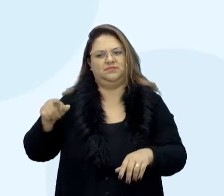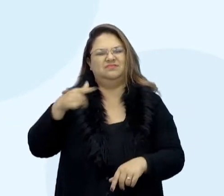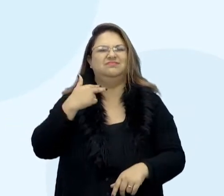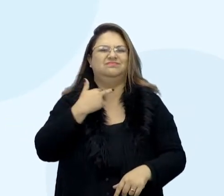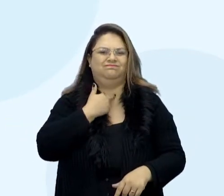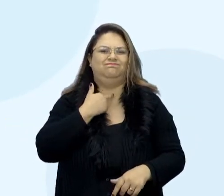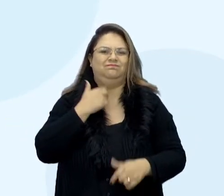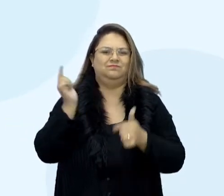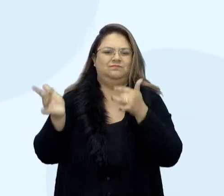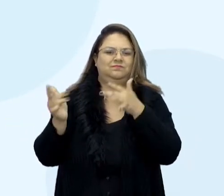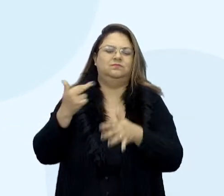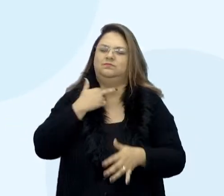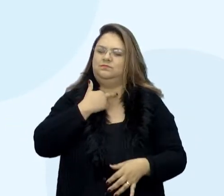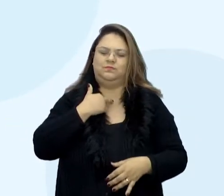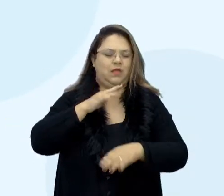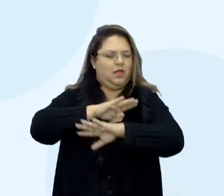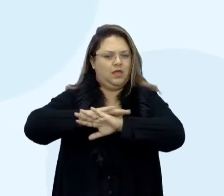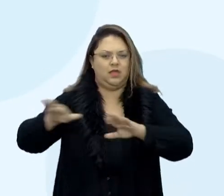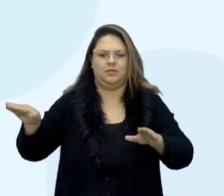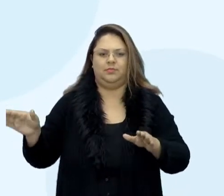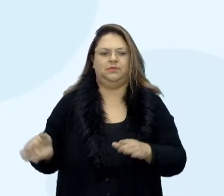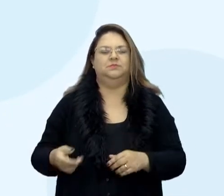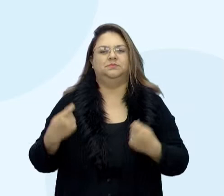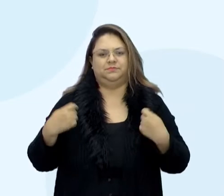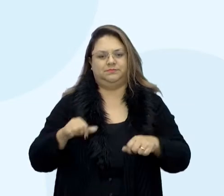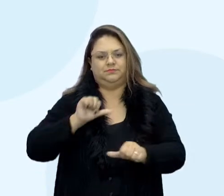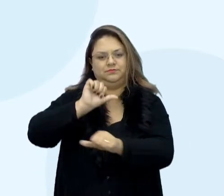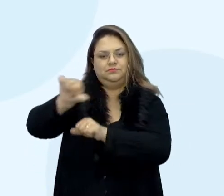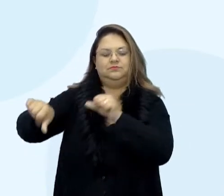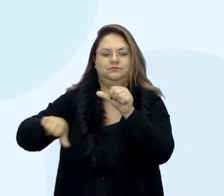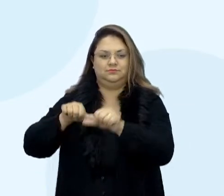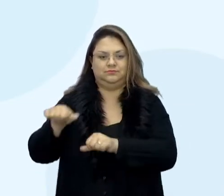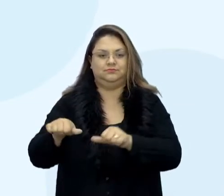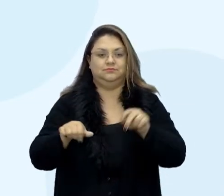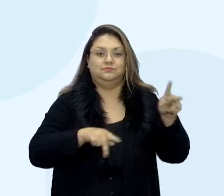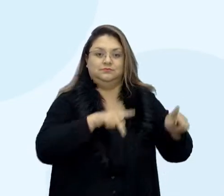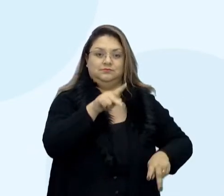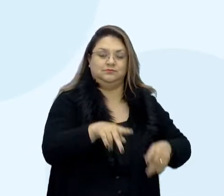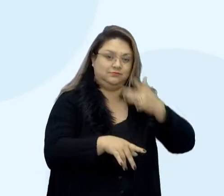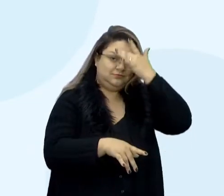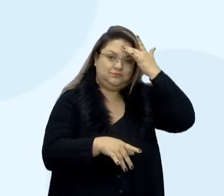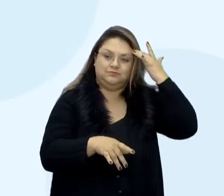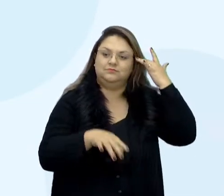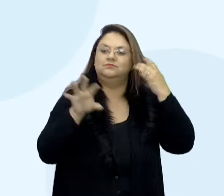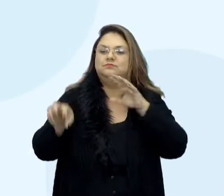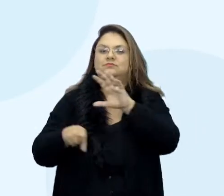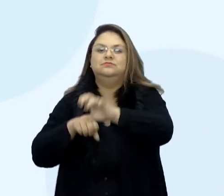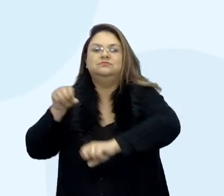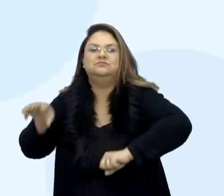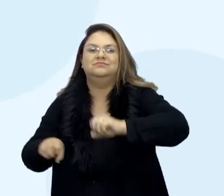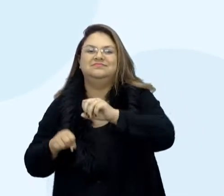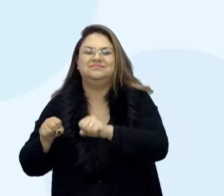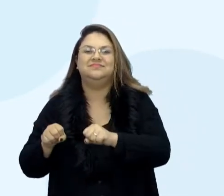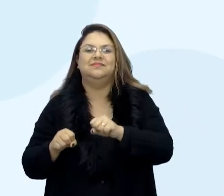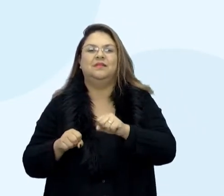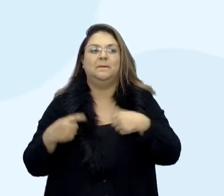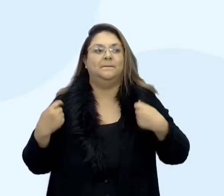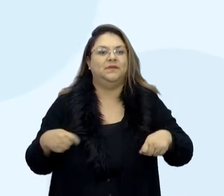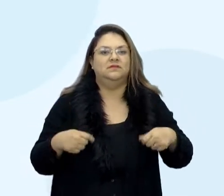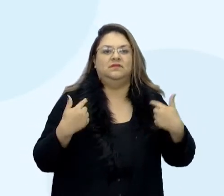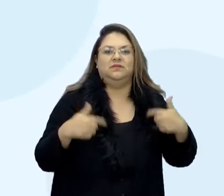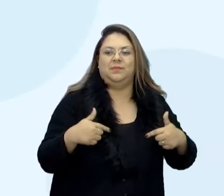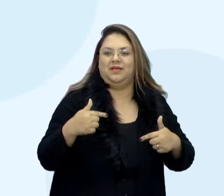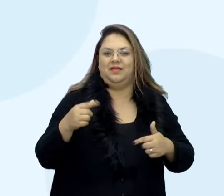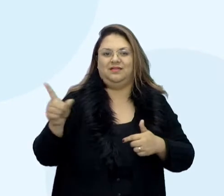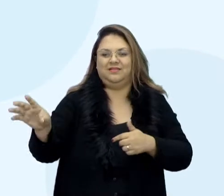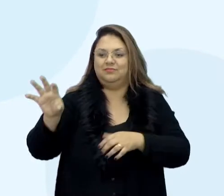de resíduos, né? Desse local, uma população de catadores tira o seu sustento sem qualquer proteção à saúde.